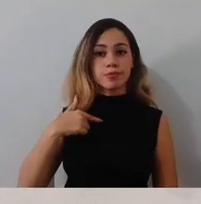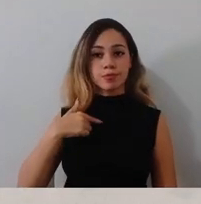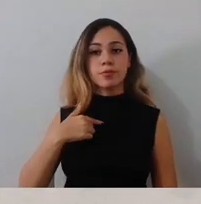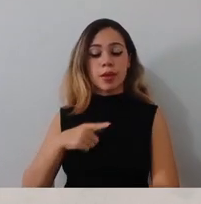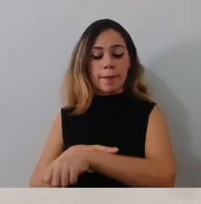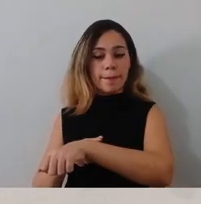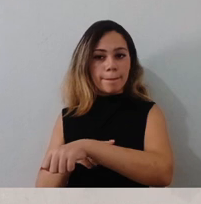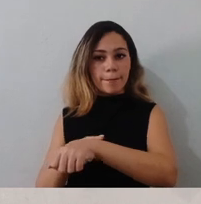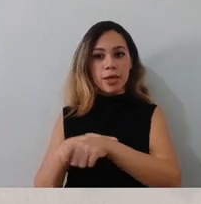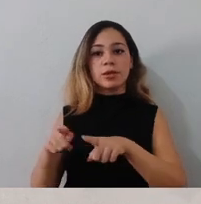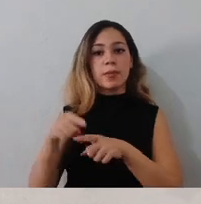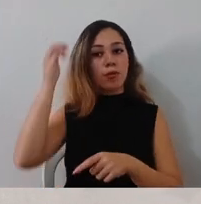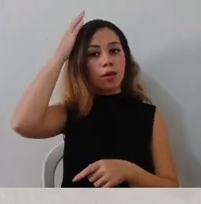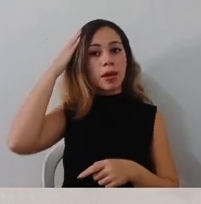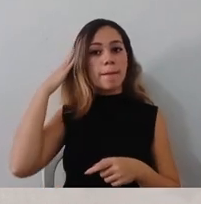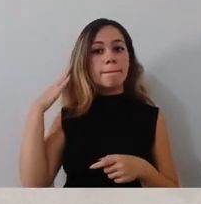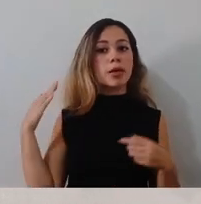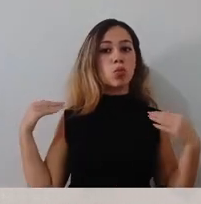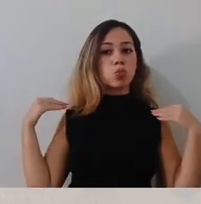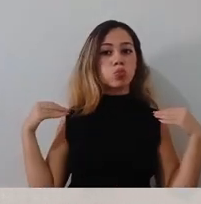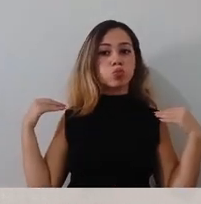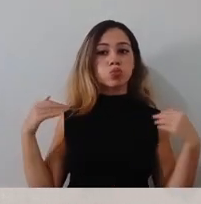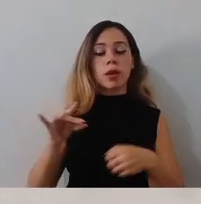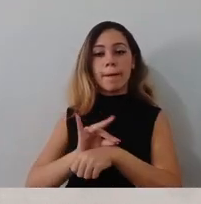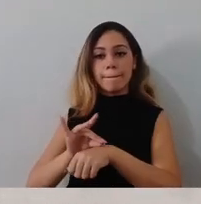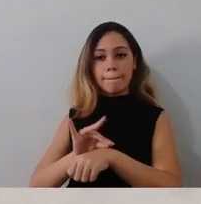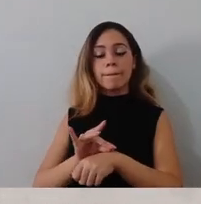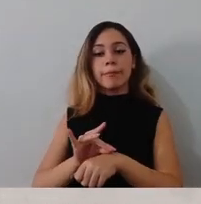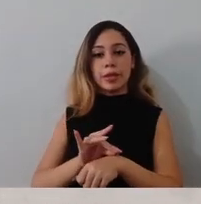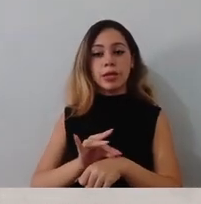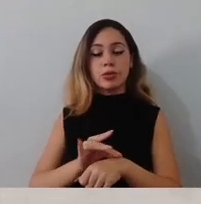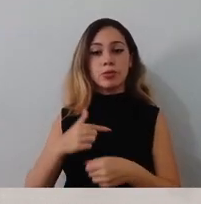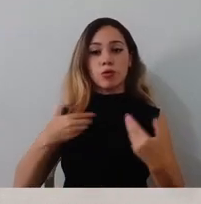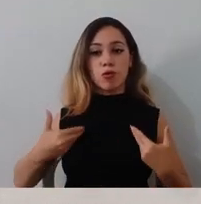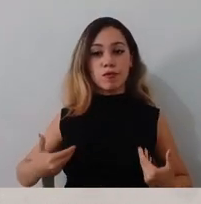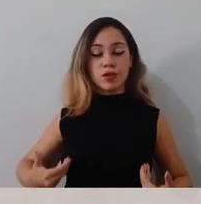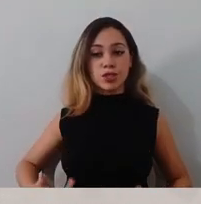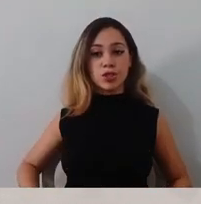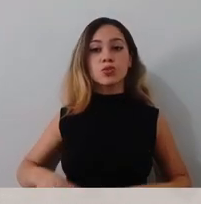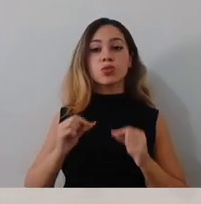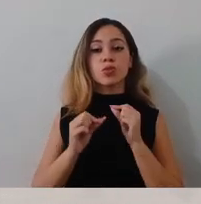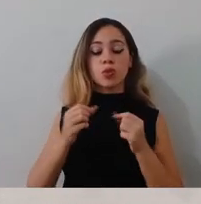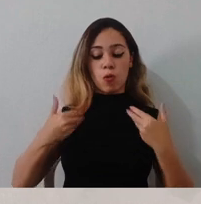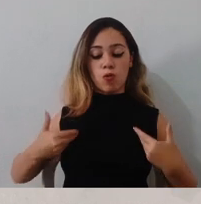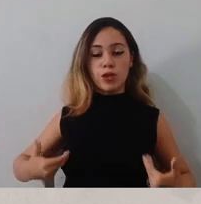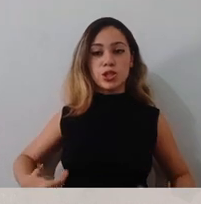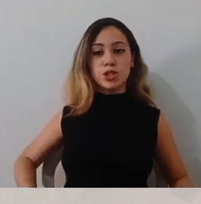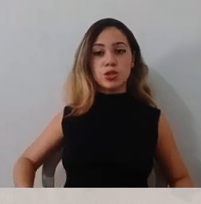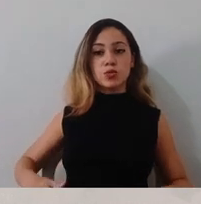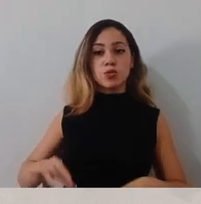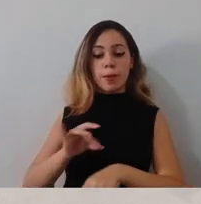sou morena, cabelos pretos na altura do tórax. Estou vestida com